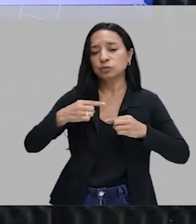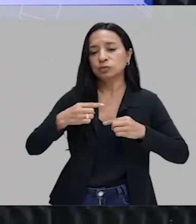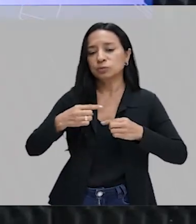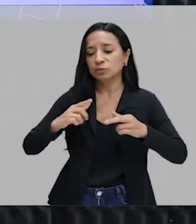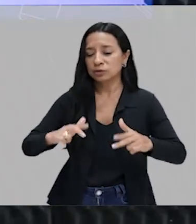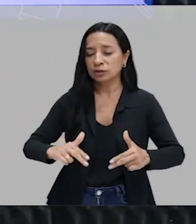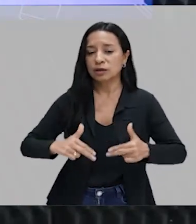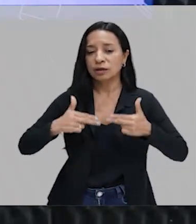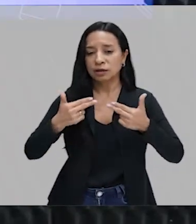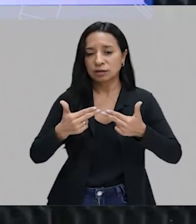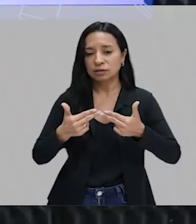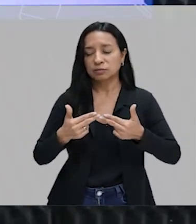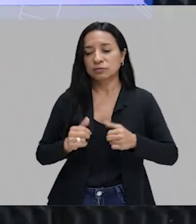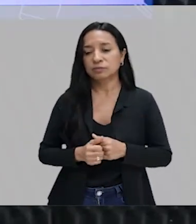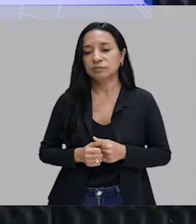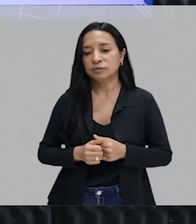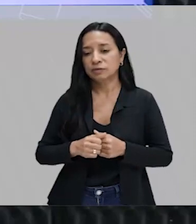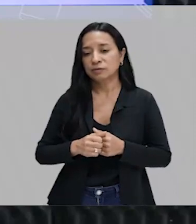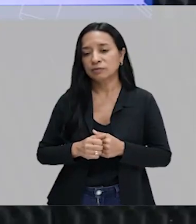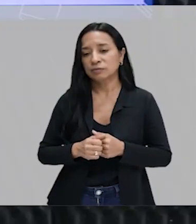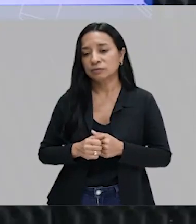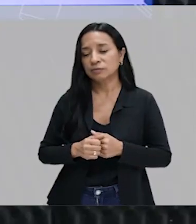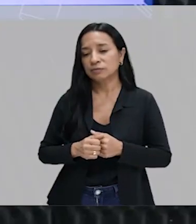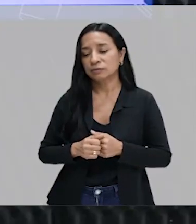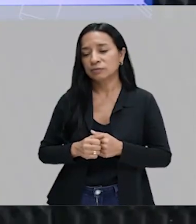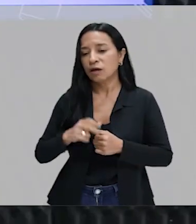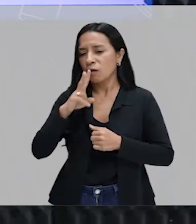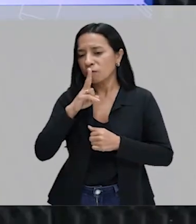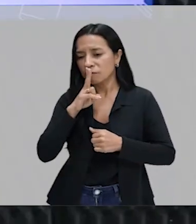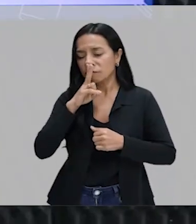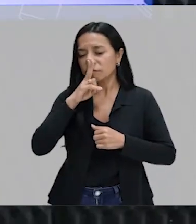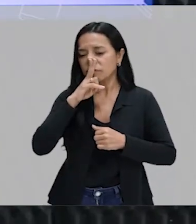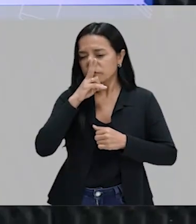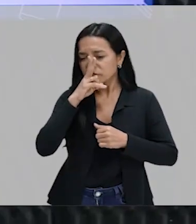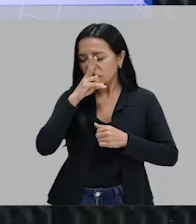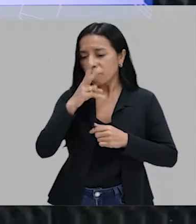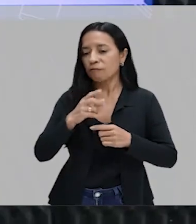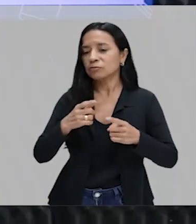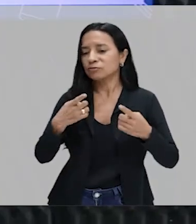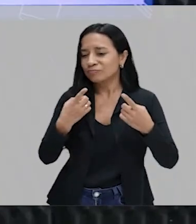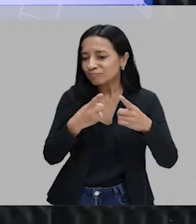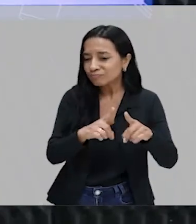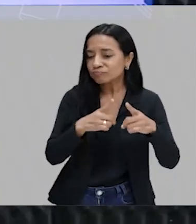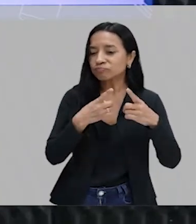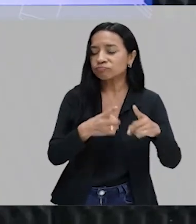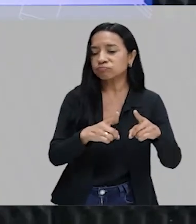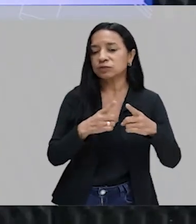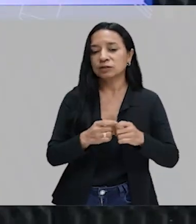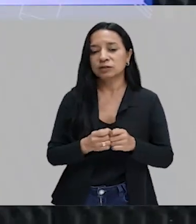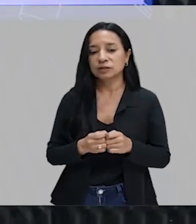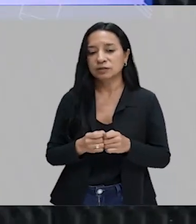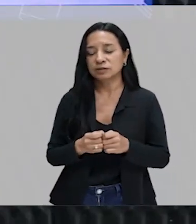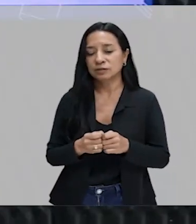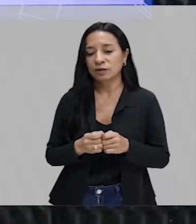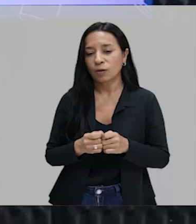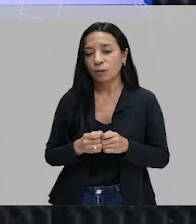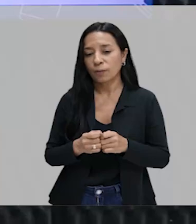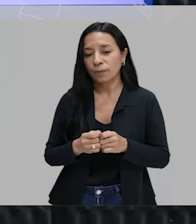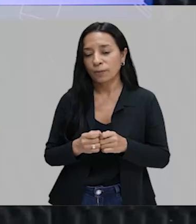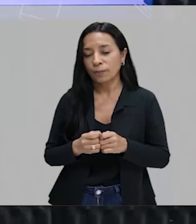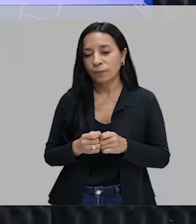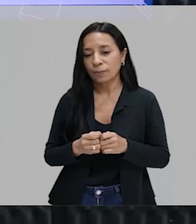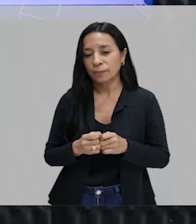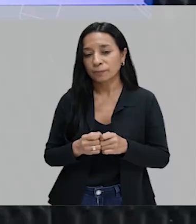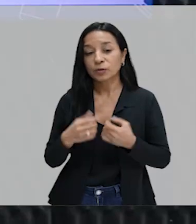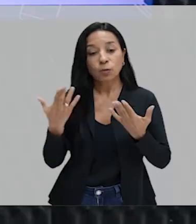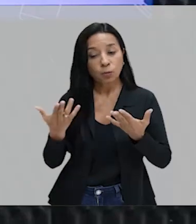religioso e ao fortalecimento de ameaças como o terrorismo, o tráfico de drogas e o crime organizado. Então,